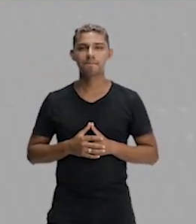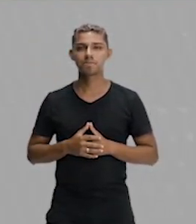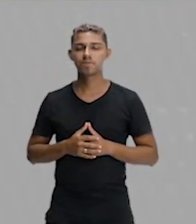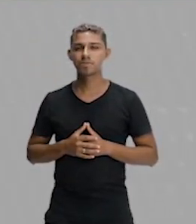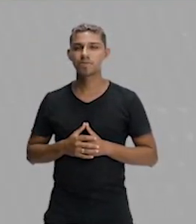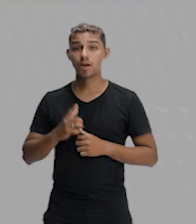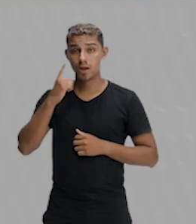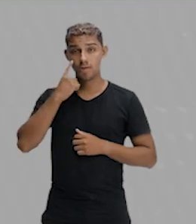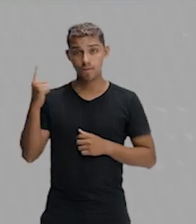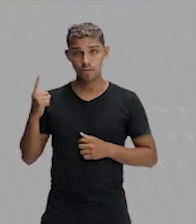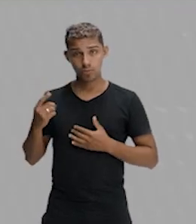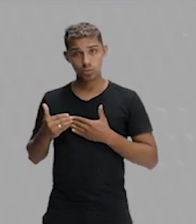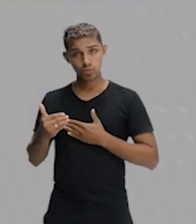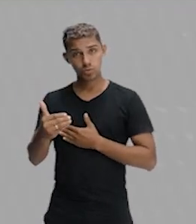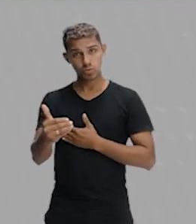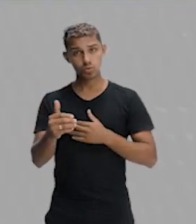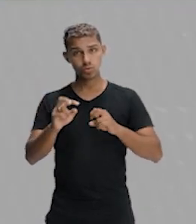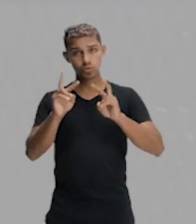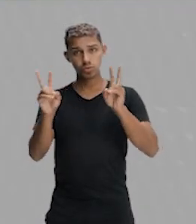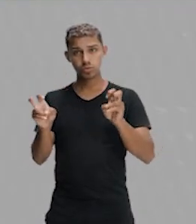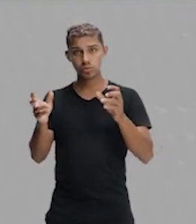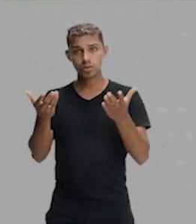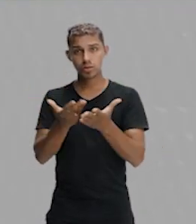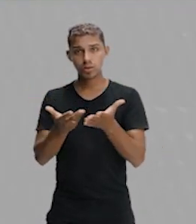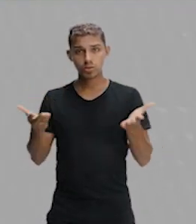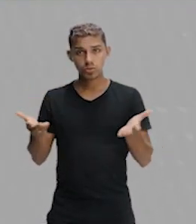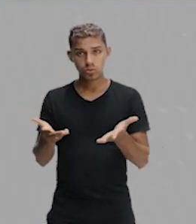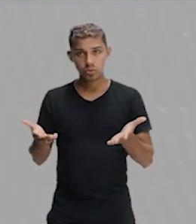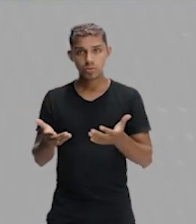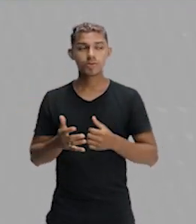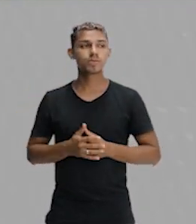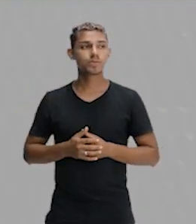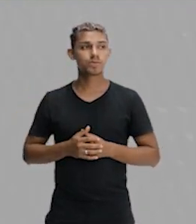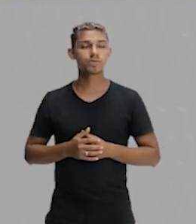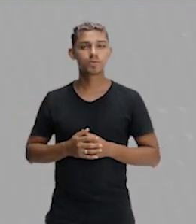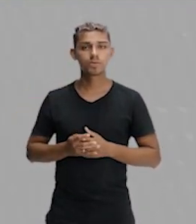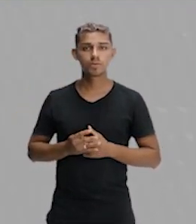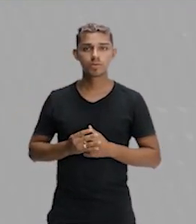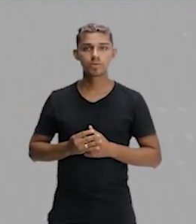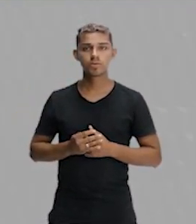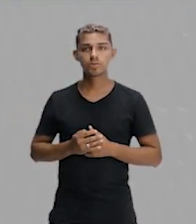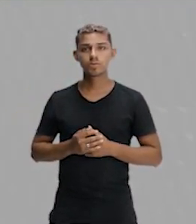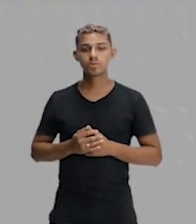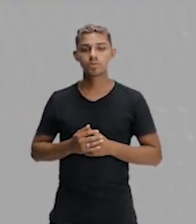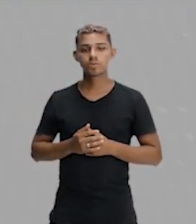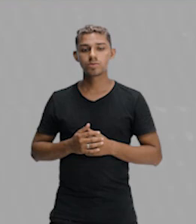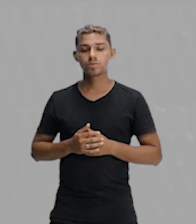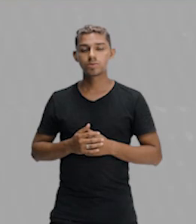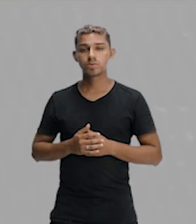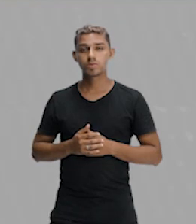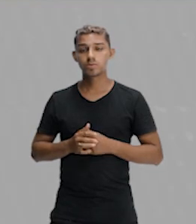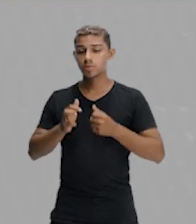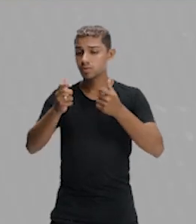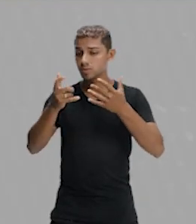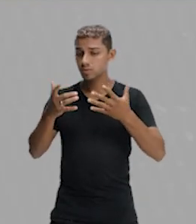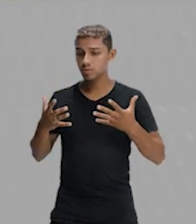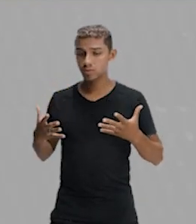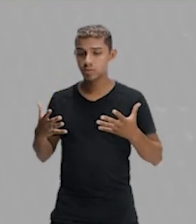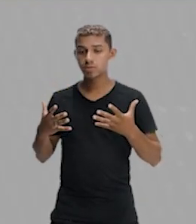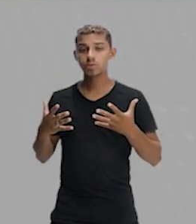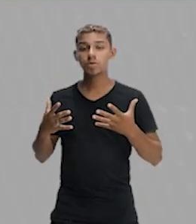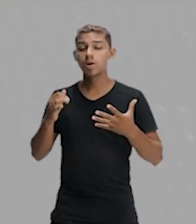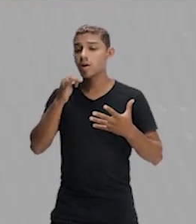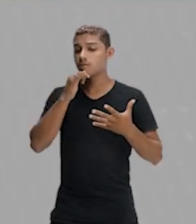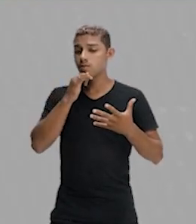lá continuar aqui. Na aula de hoje, nós vamos começar a falar sobre essa distribuição